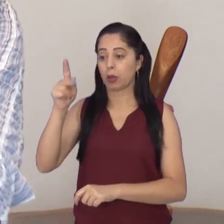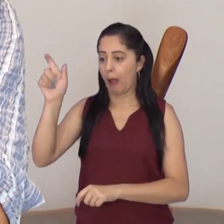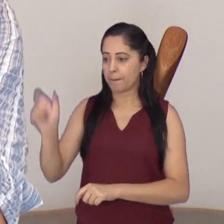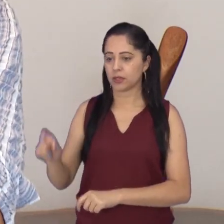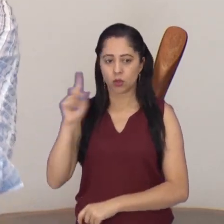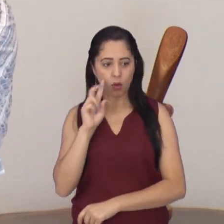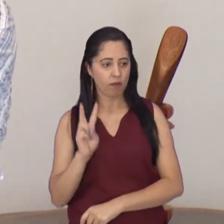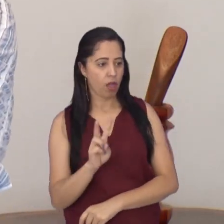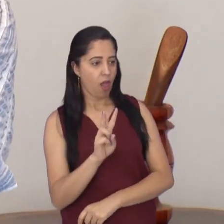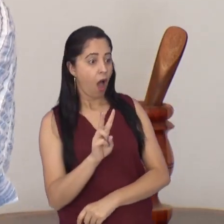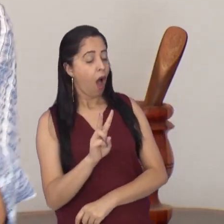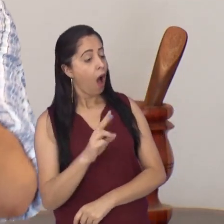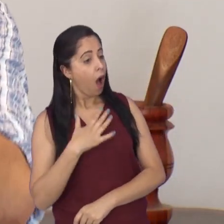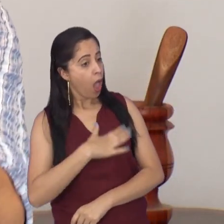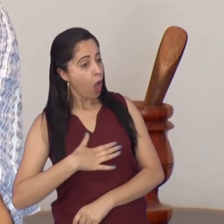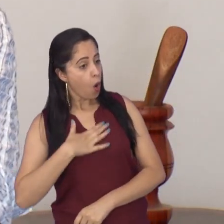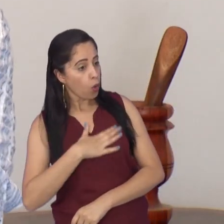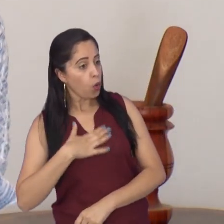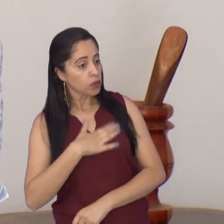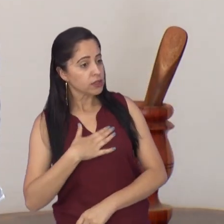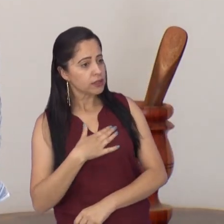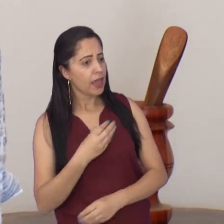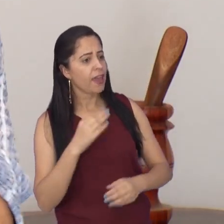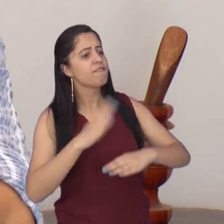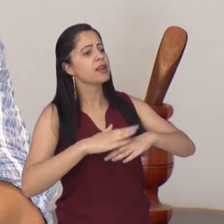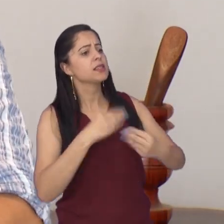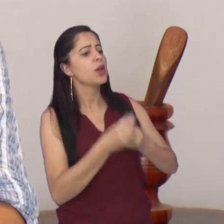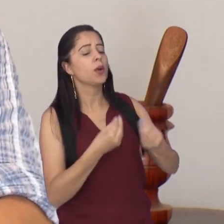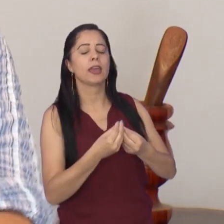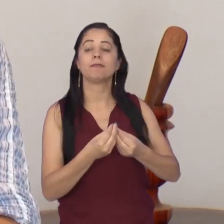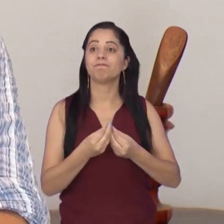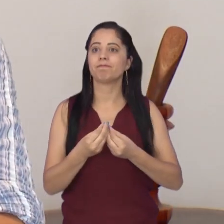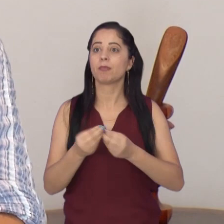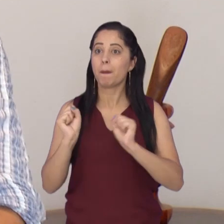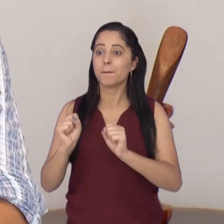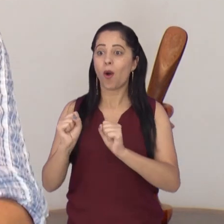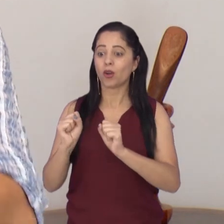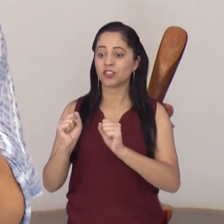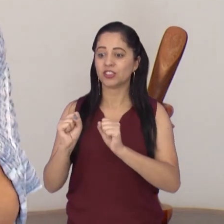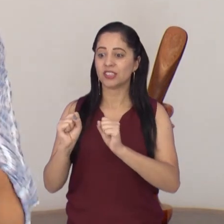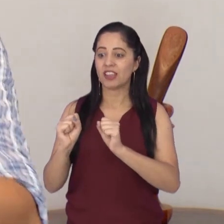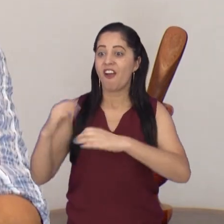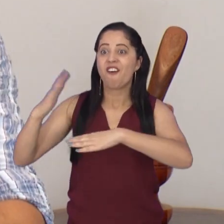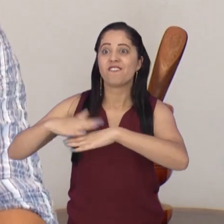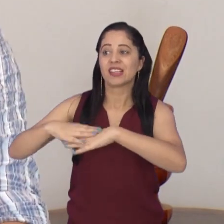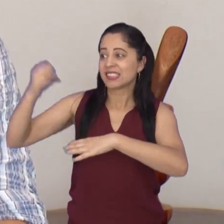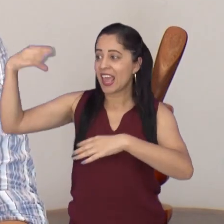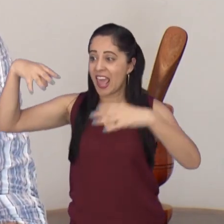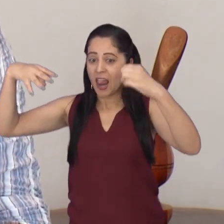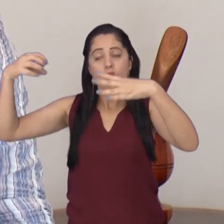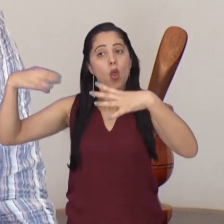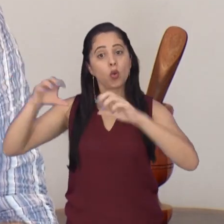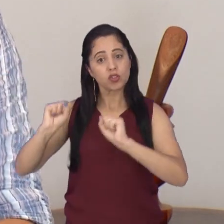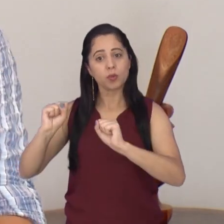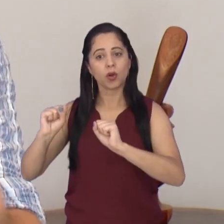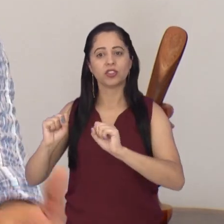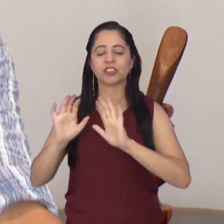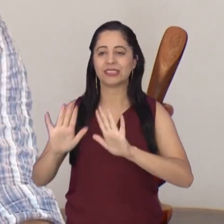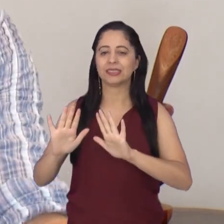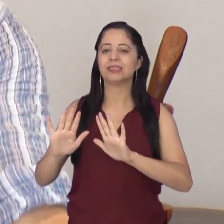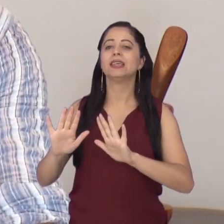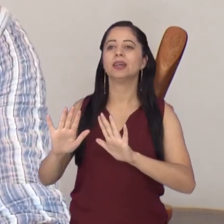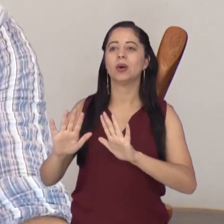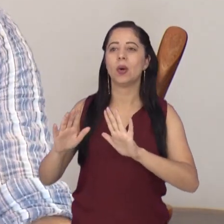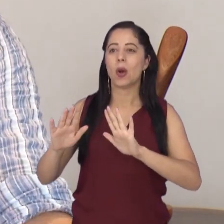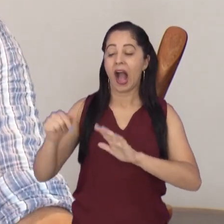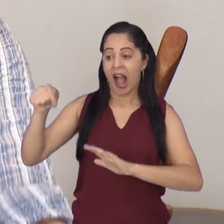dessa peça, o que nós podemos fazer? Vamos fazer uma luminária com essa peça. Então essa parte de trazer para a cidade a